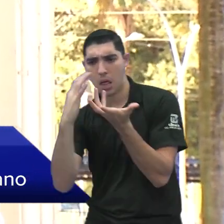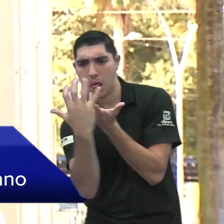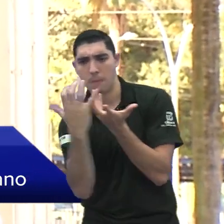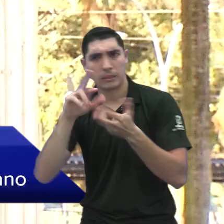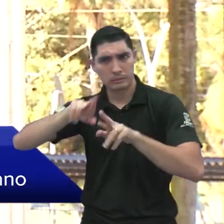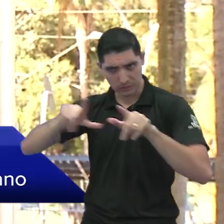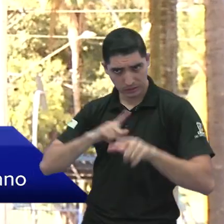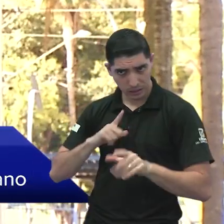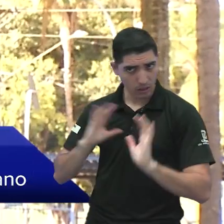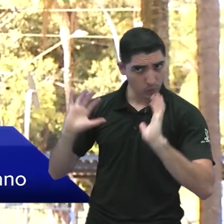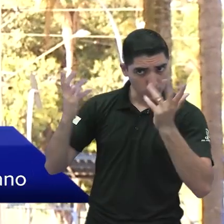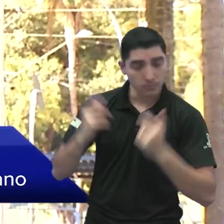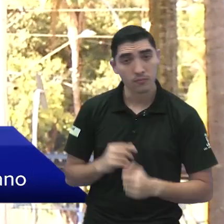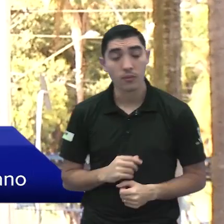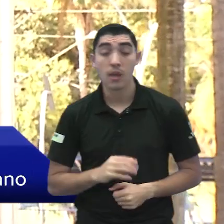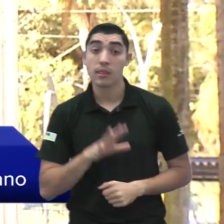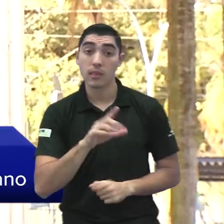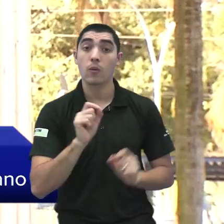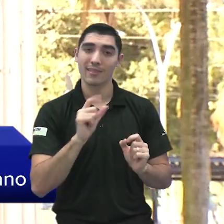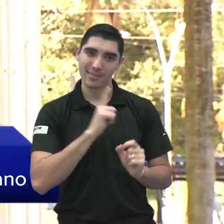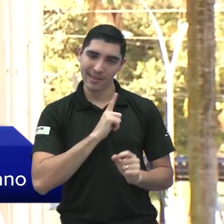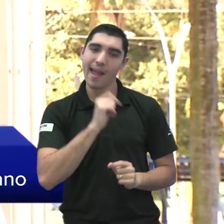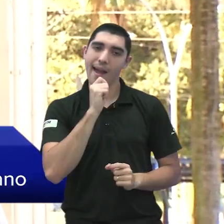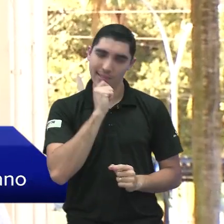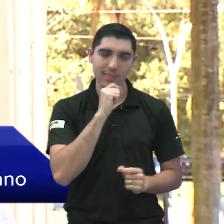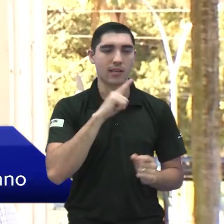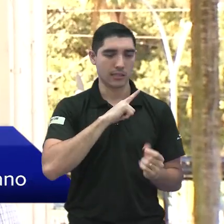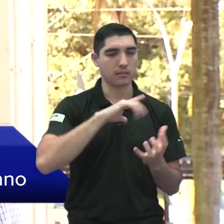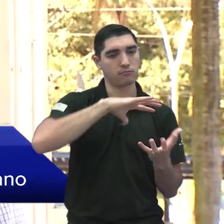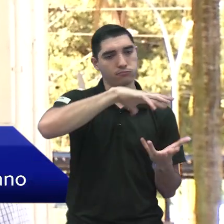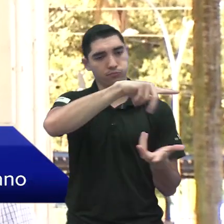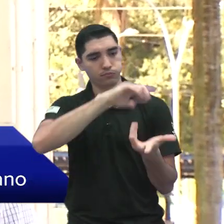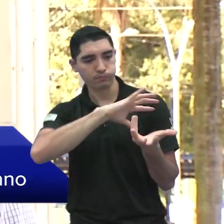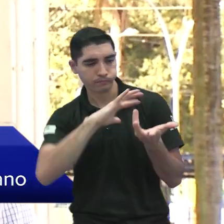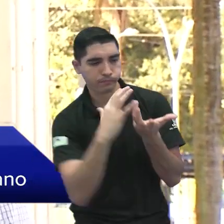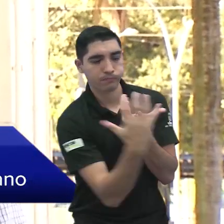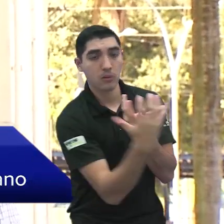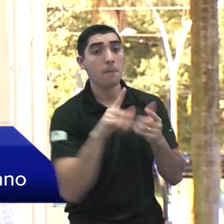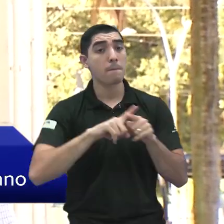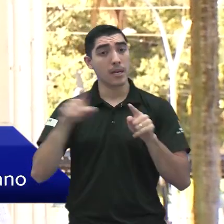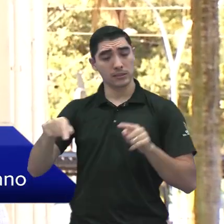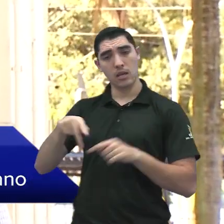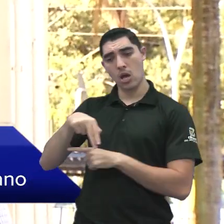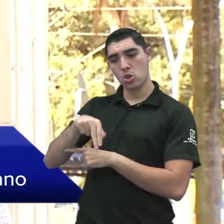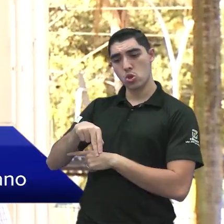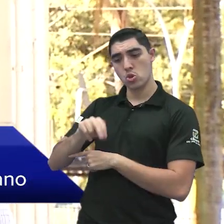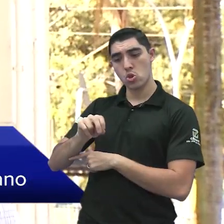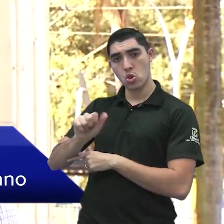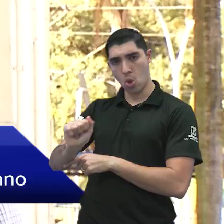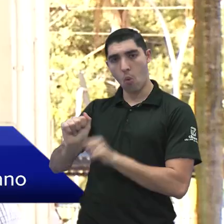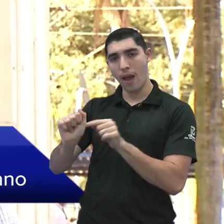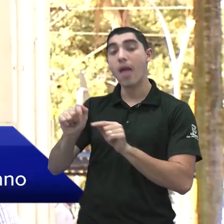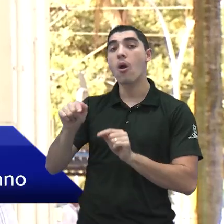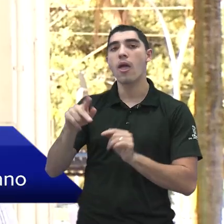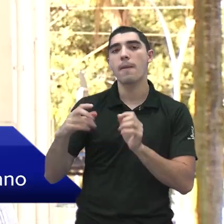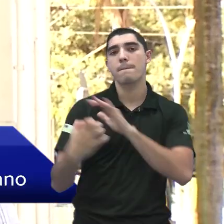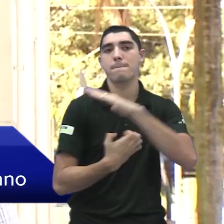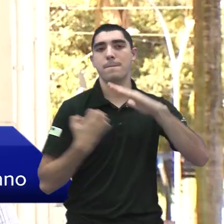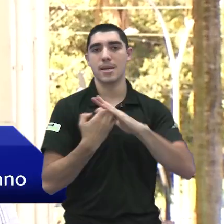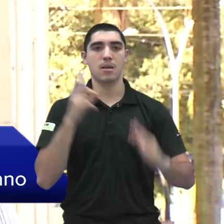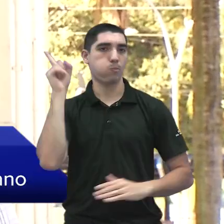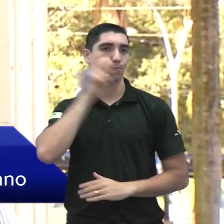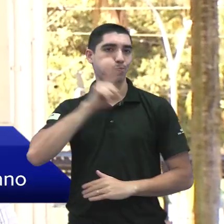que acontece? A gente tem uma possibilidade sim da estabilização do Laninha, mas no último boletim da NOAA, que é a agência americana que regula,